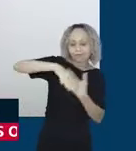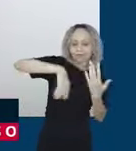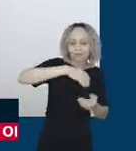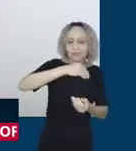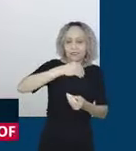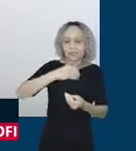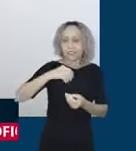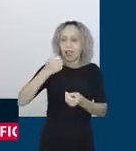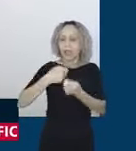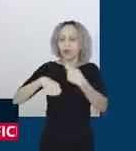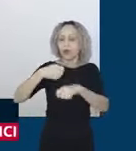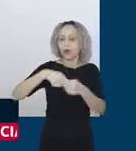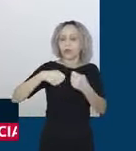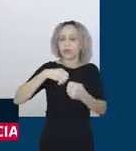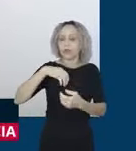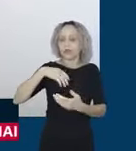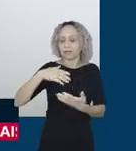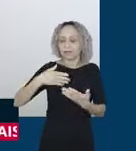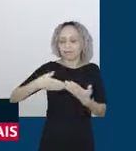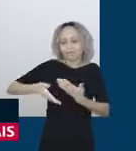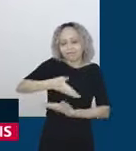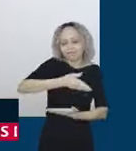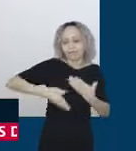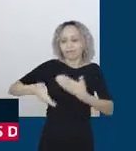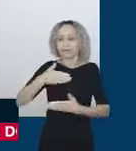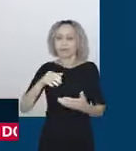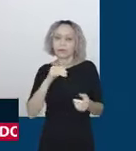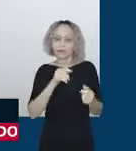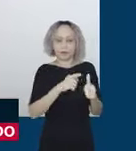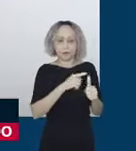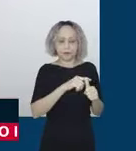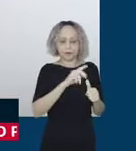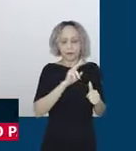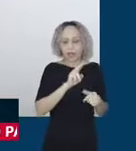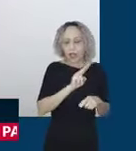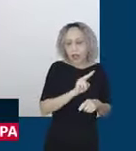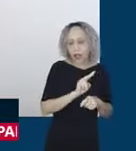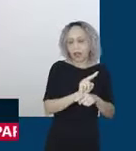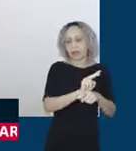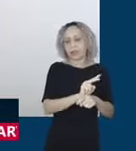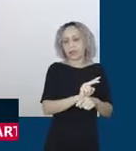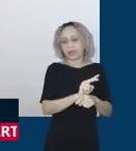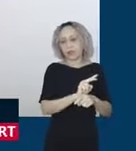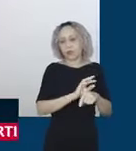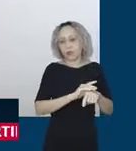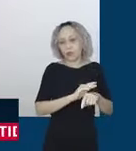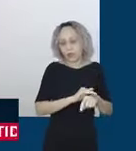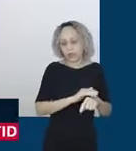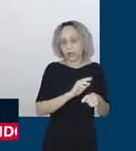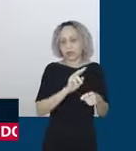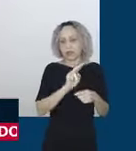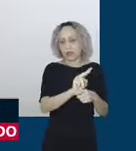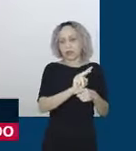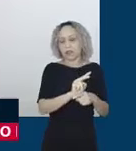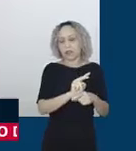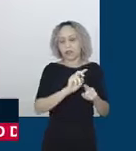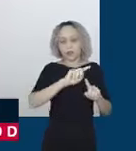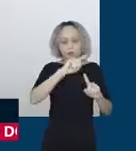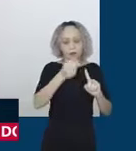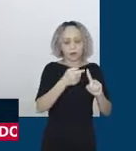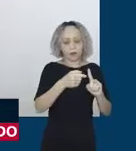auxílio-doença, auxílio-acidente, salário maternidade, auxílio-reclusão, todos receberão.